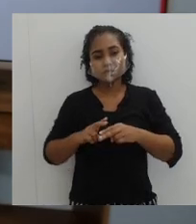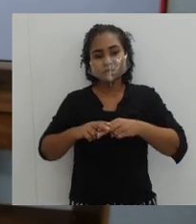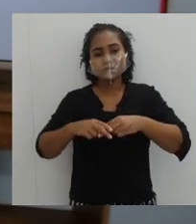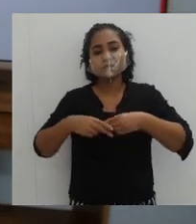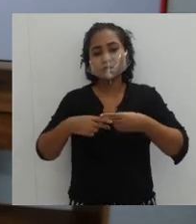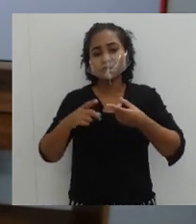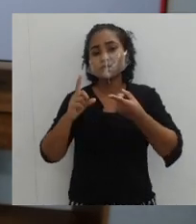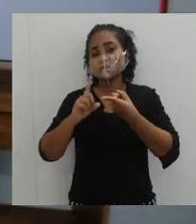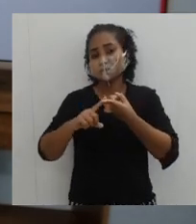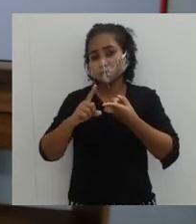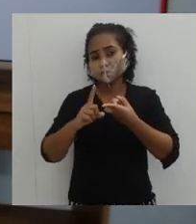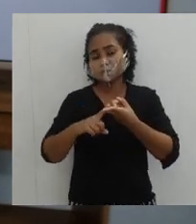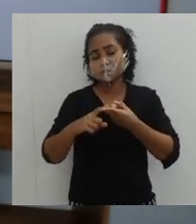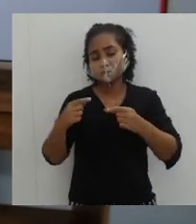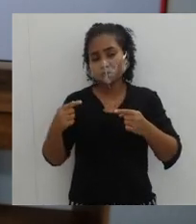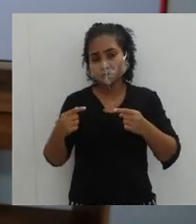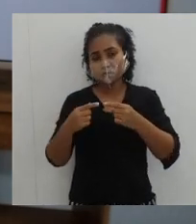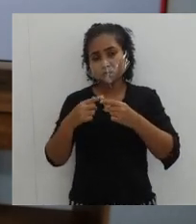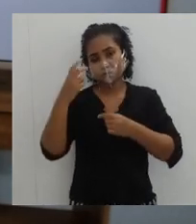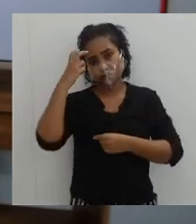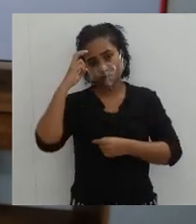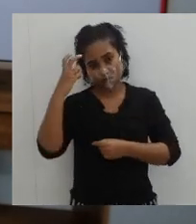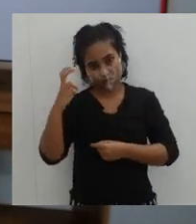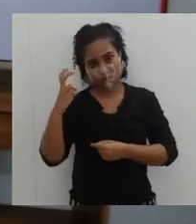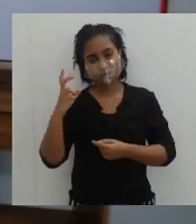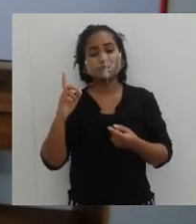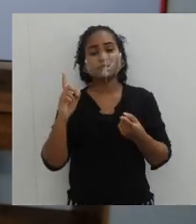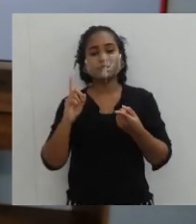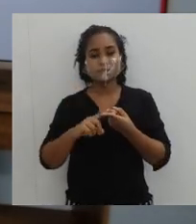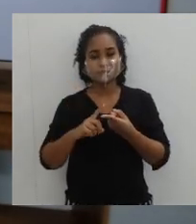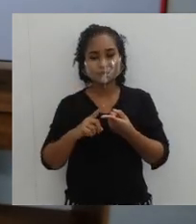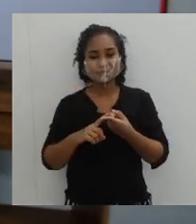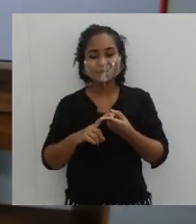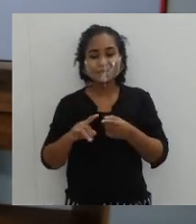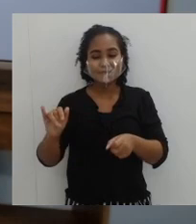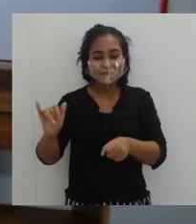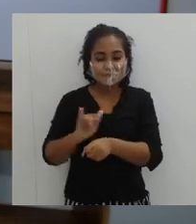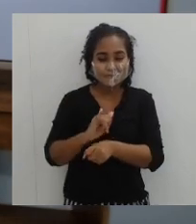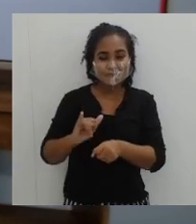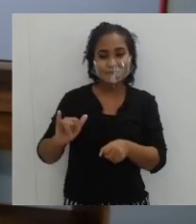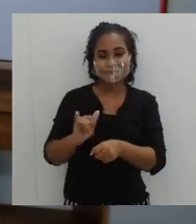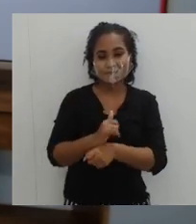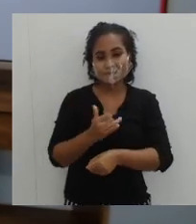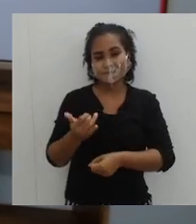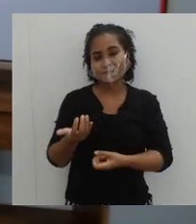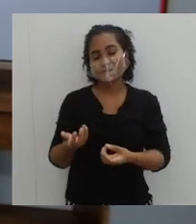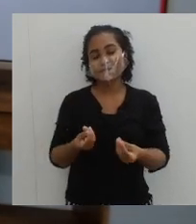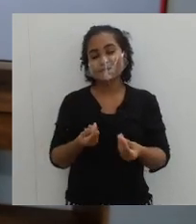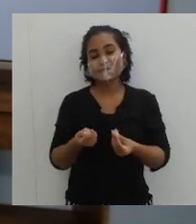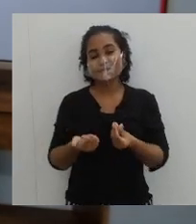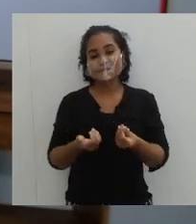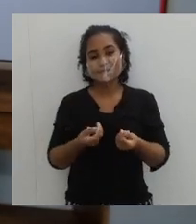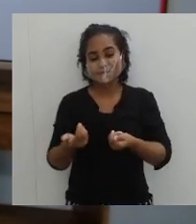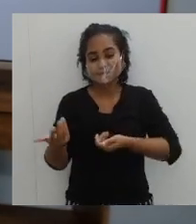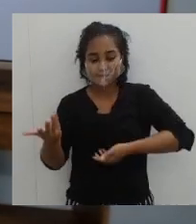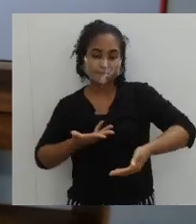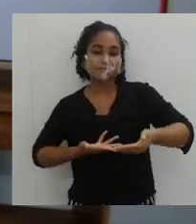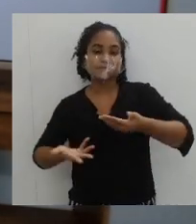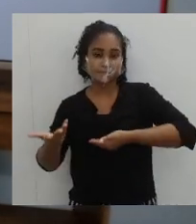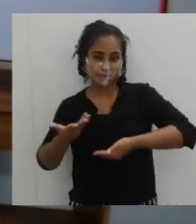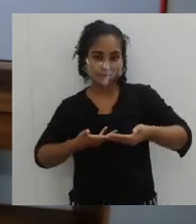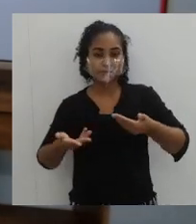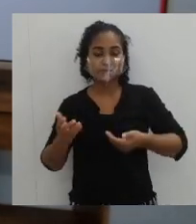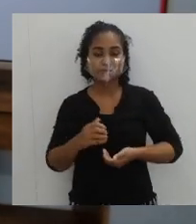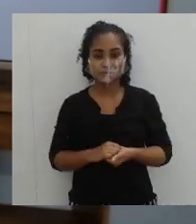doenças parasitárias estão associadas à questão cultural, à forma como se relaciona,